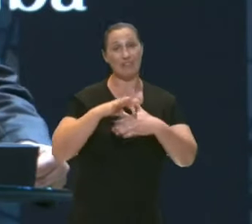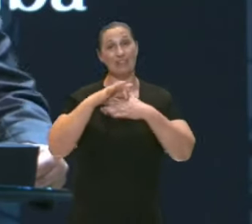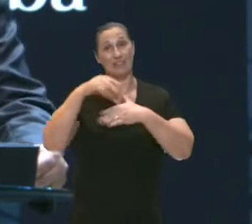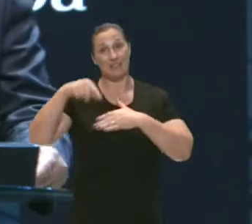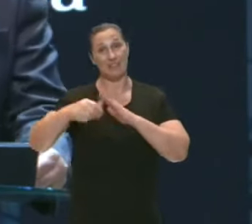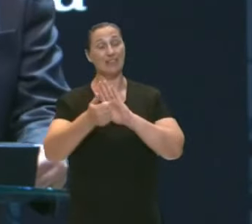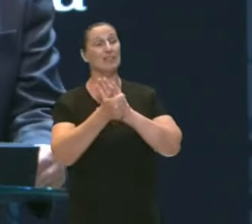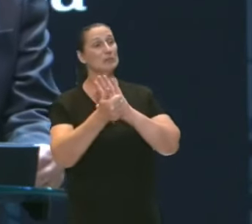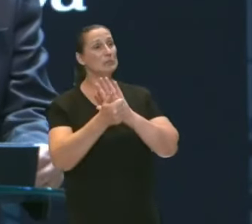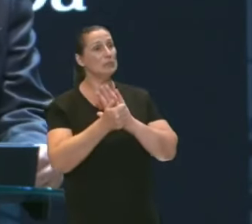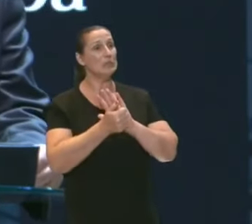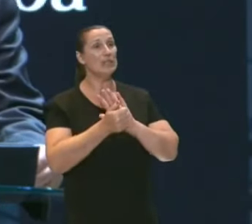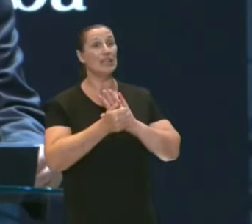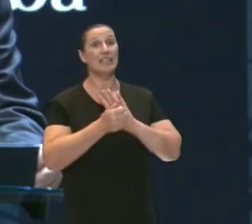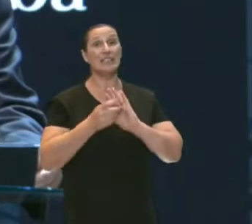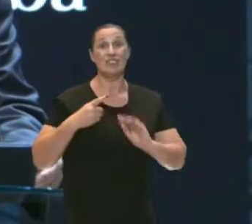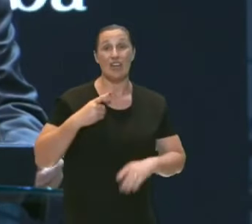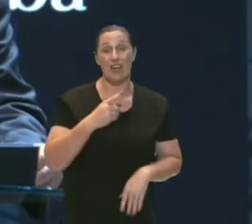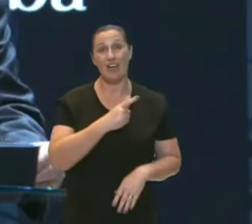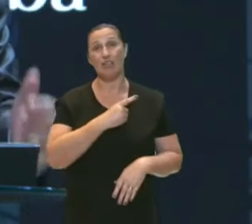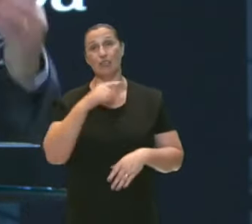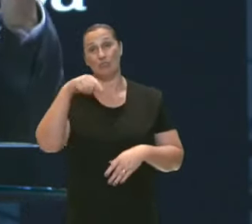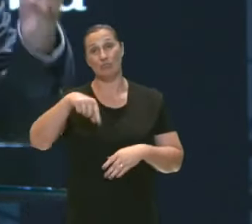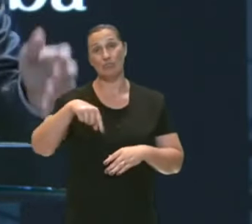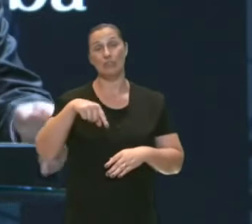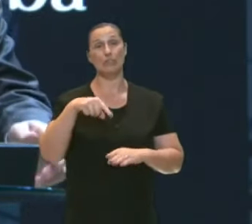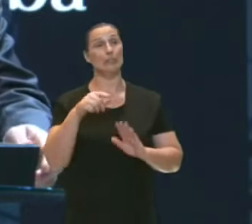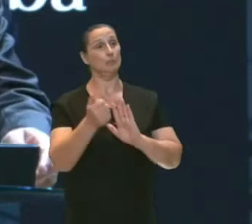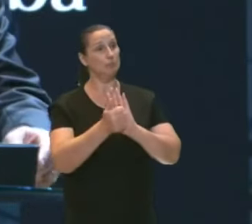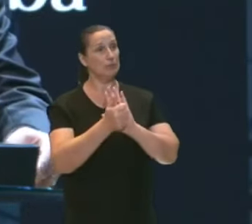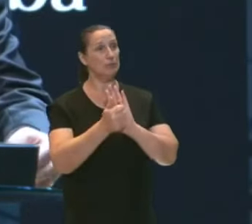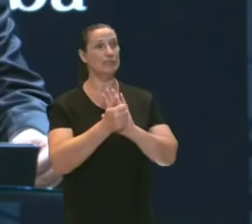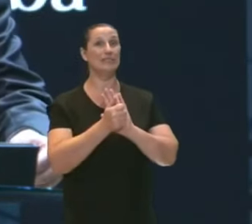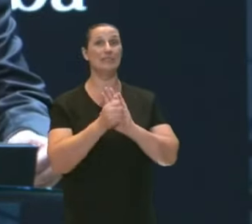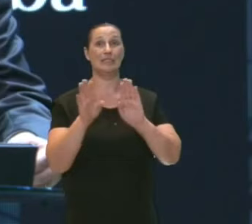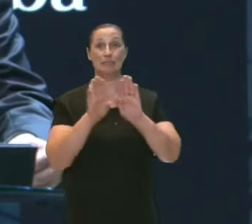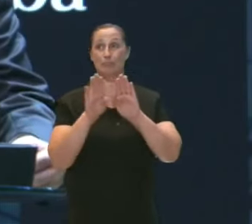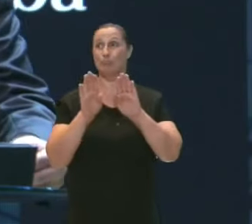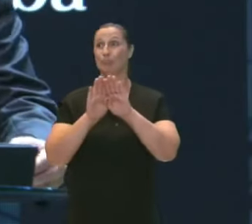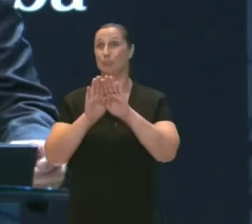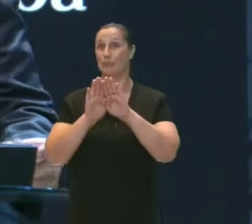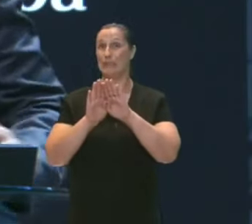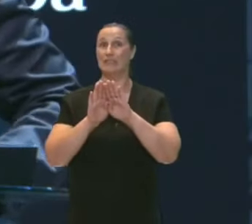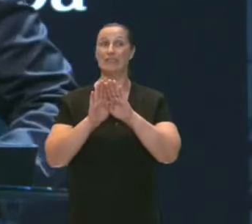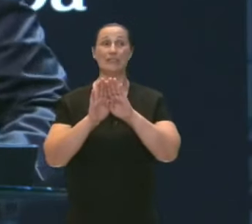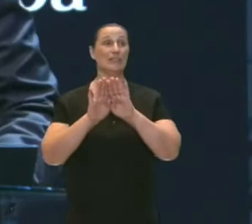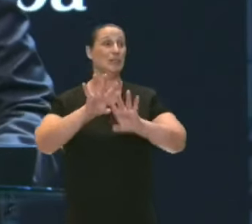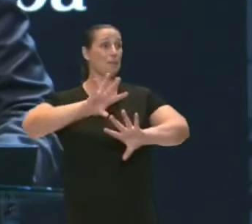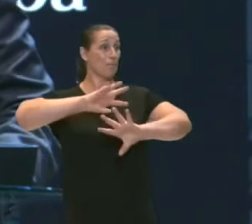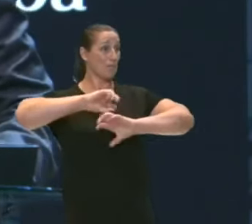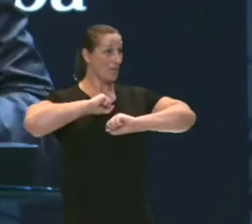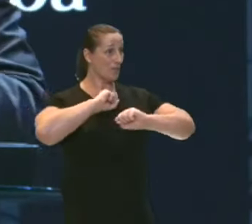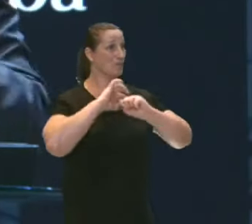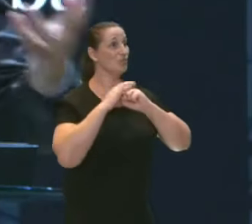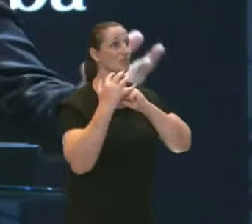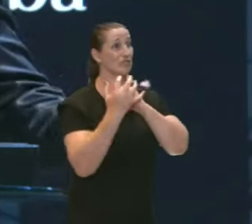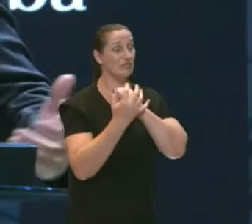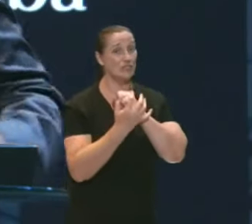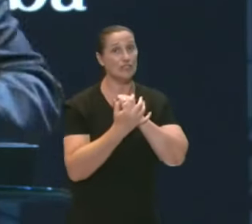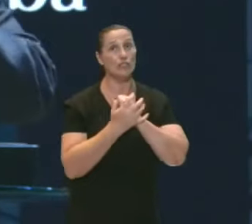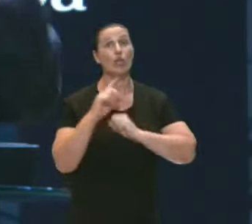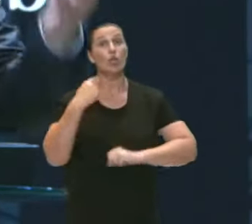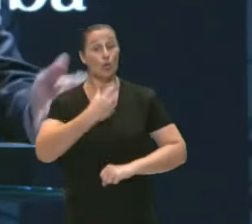igreja, muitos diáconos e diaconisas da nossa igreja também estão isolados, lidando com a enfermidade, com o Covid.